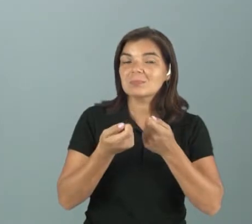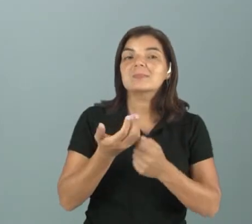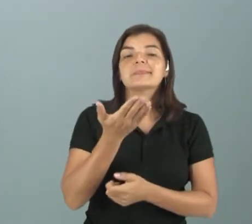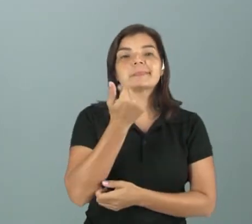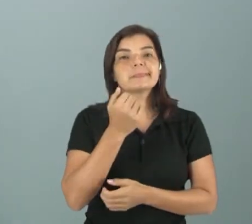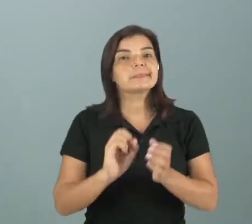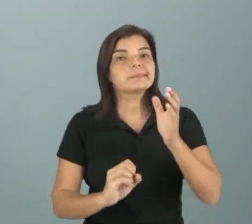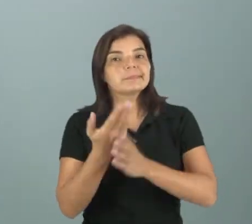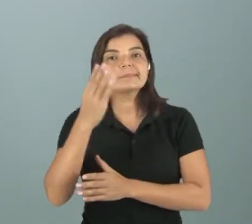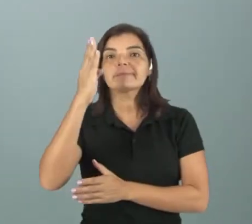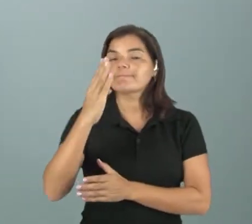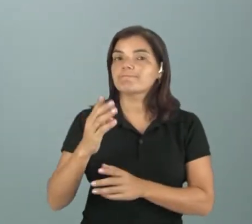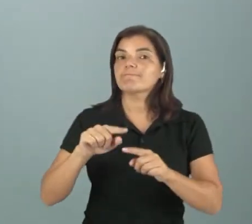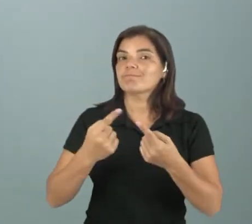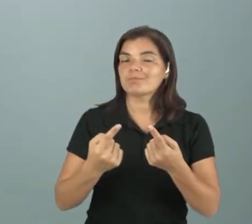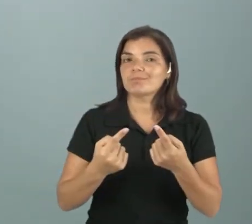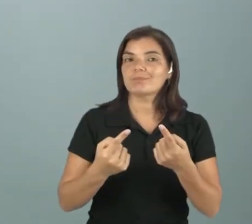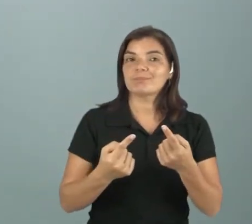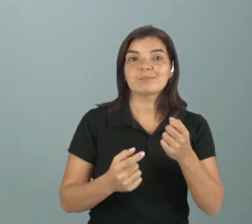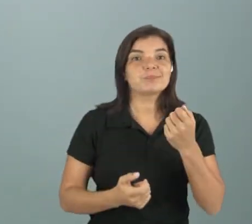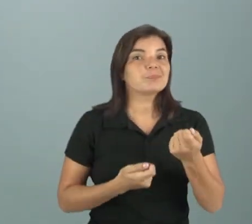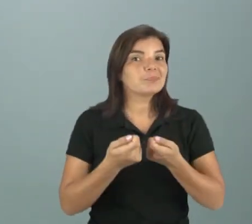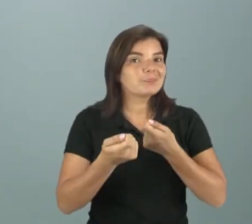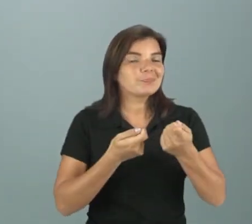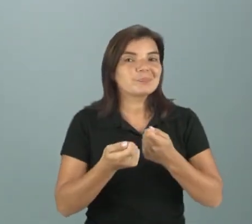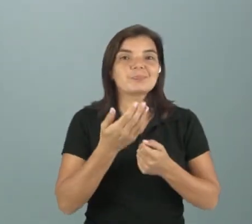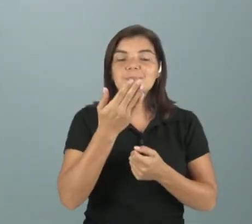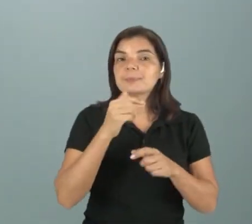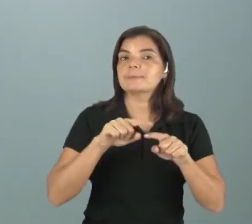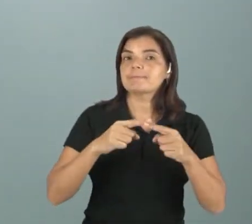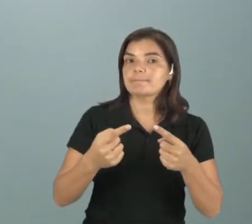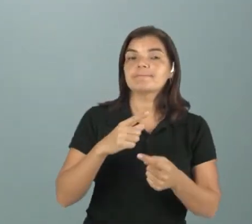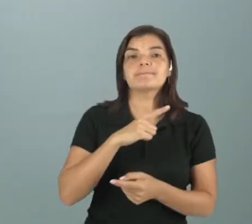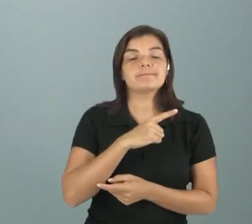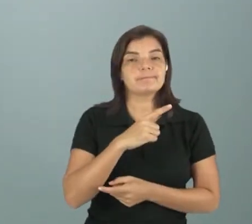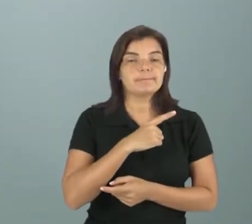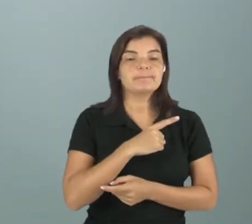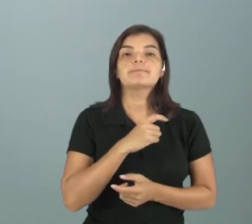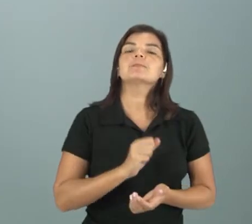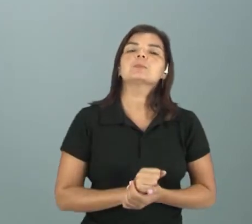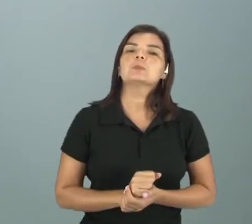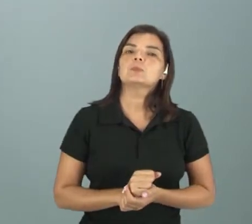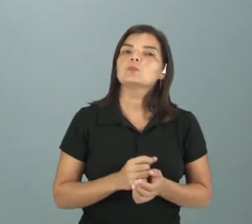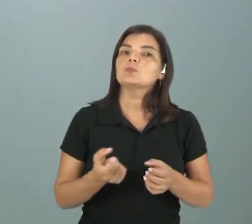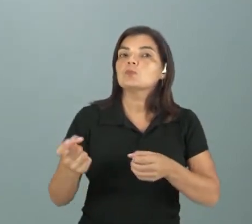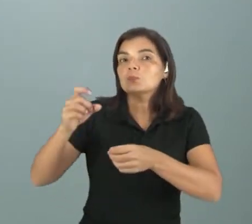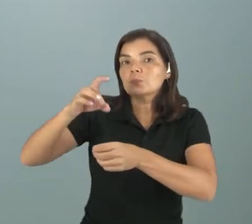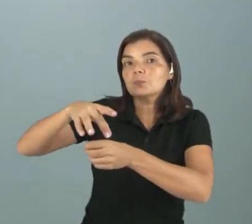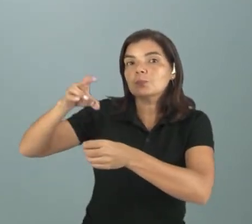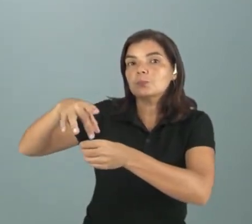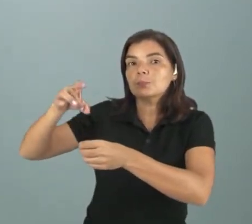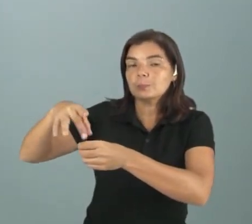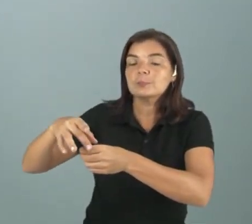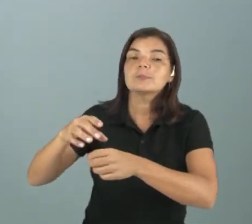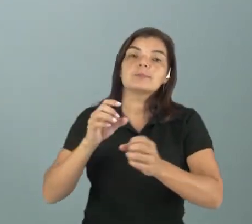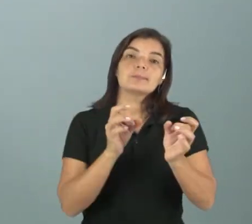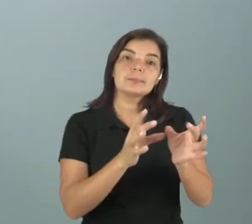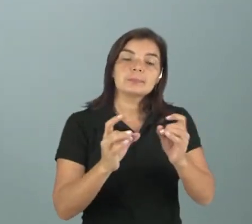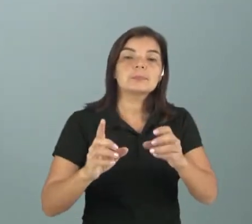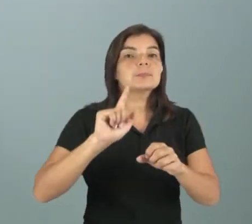no Brasil, mas que não compromete a segurança alimentar. Embora a gente tenha uma produção voltada para